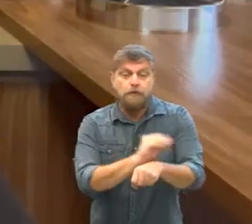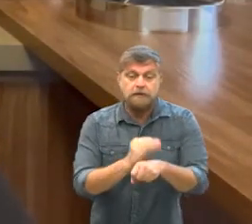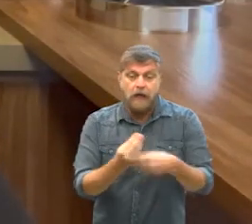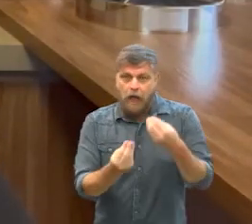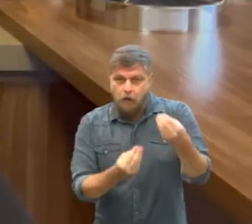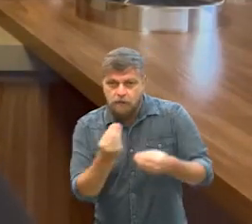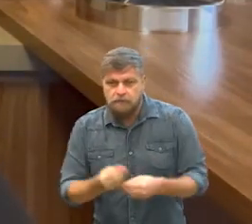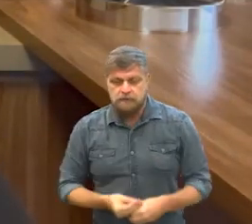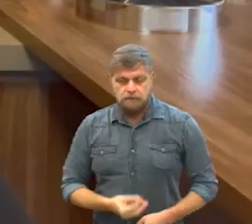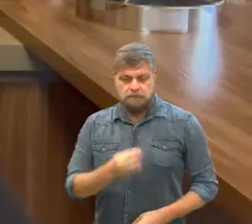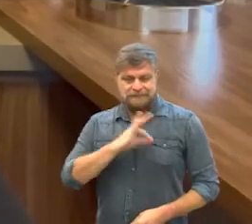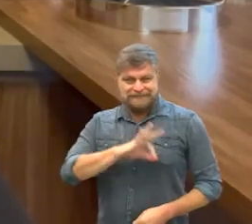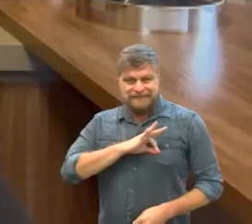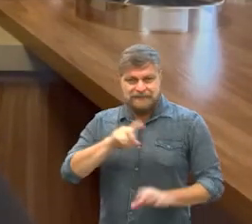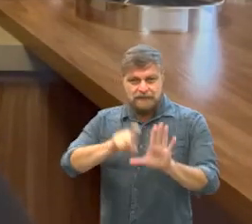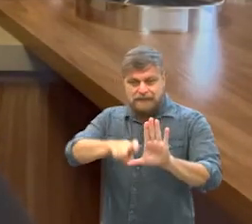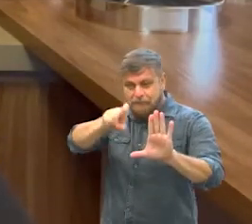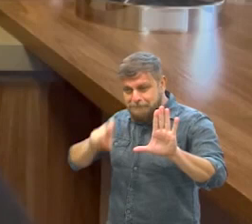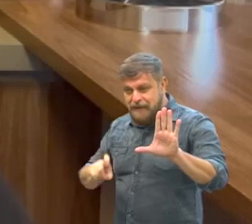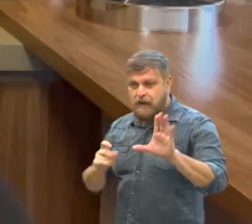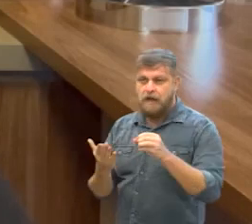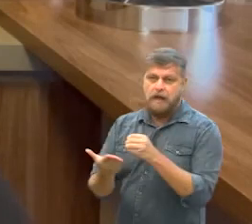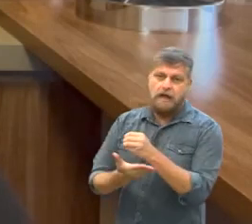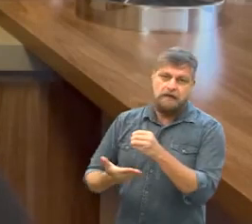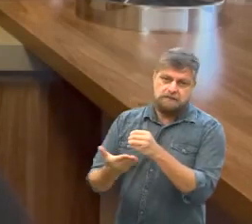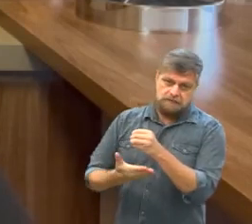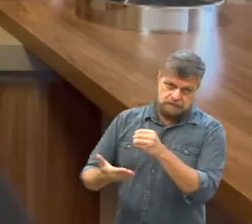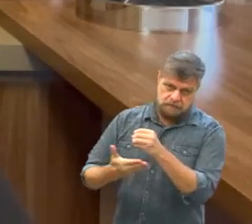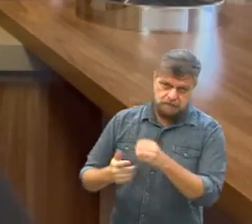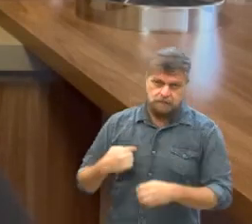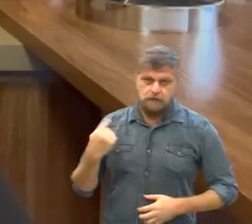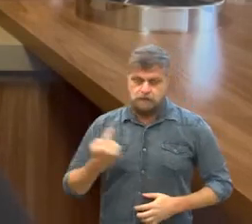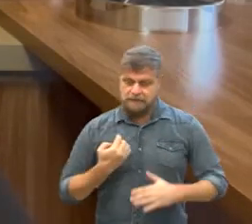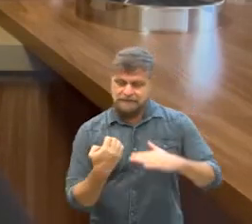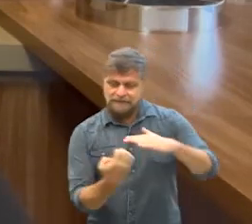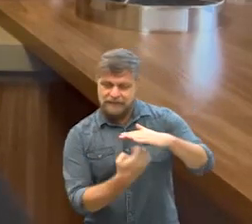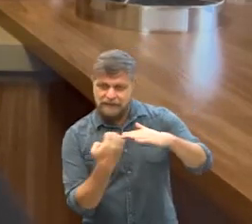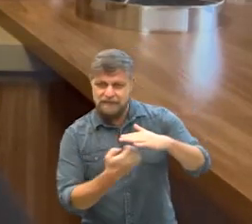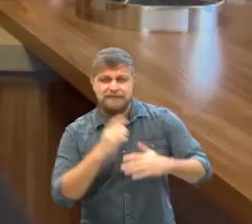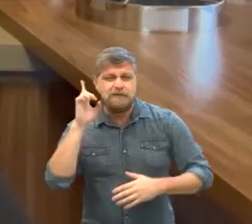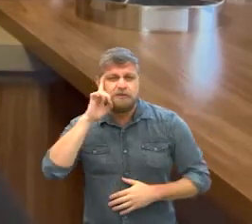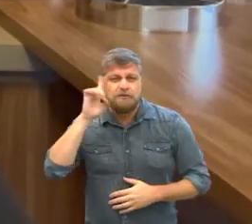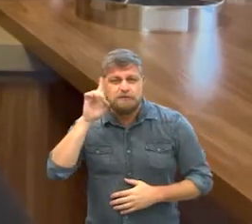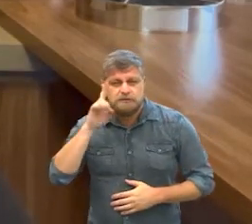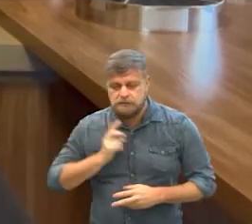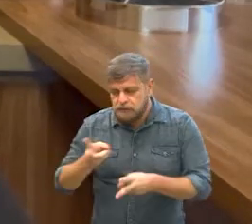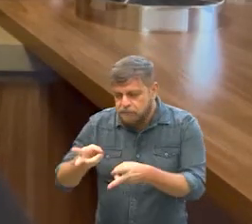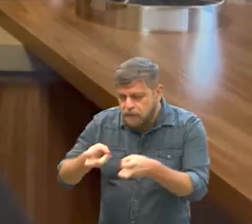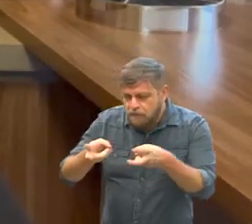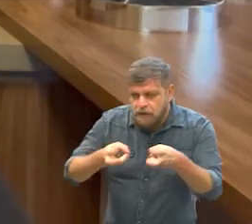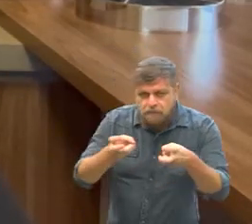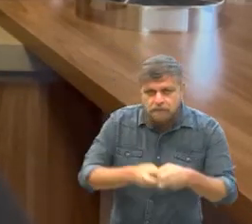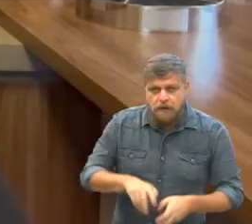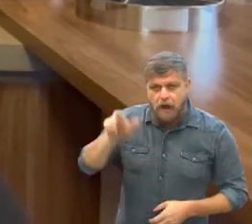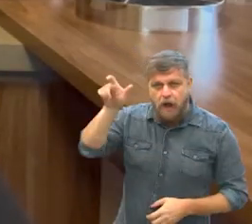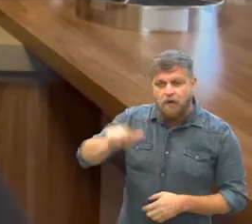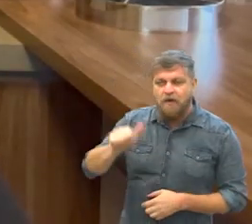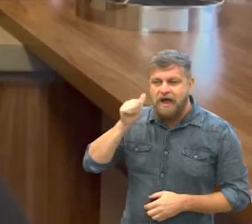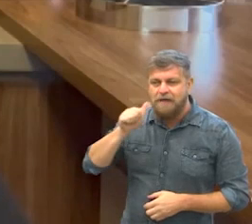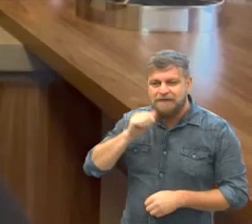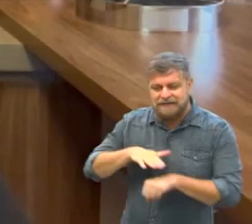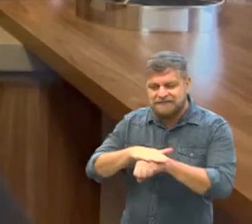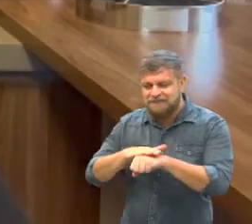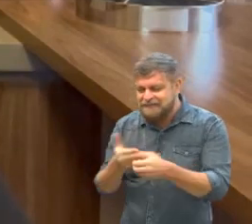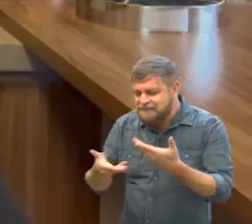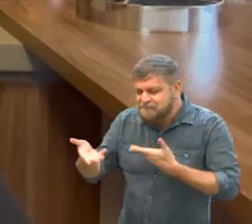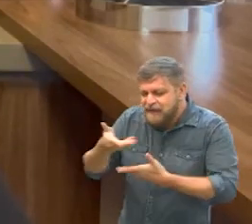filho. Então, a independência financeira é essencial. E a gente, na nossa empresa, a gente vê isso todo dia, porque a franqueada, quando começa